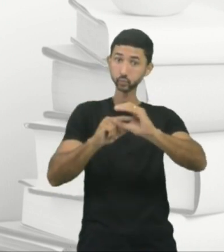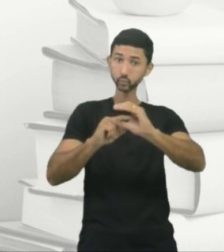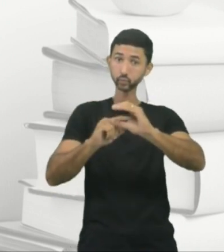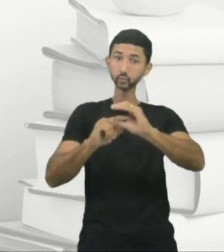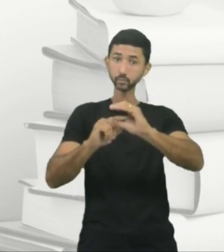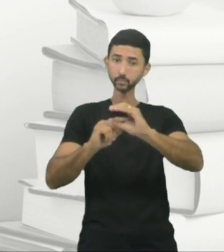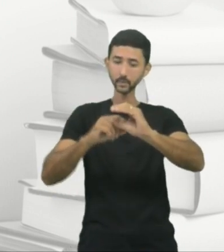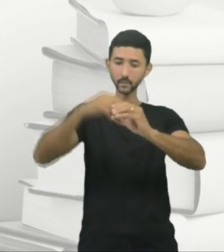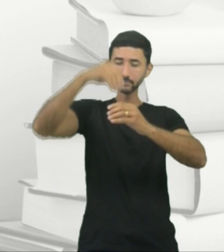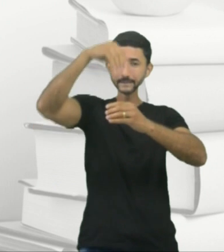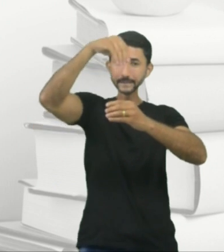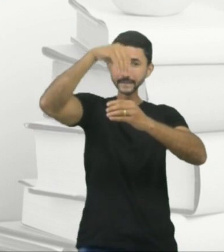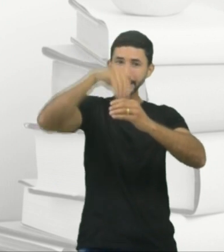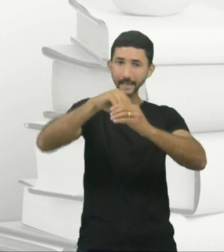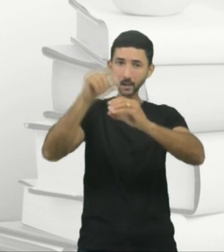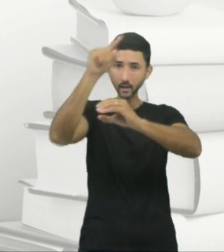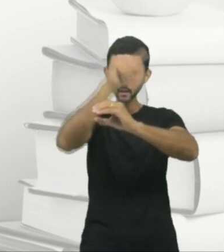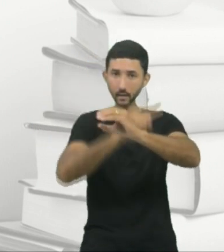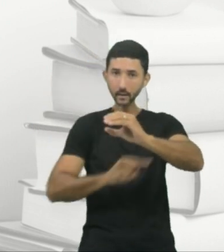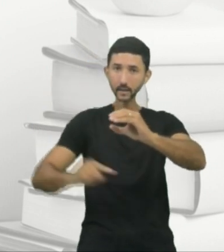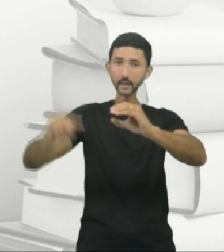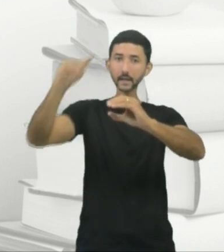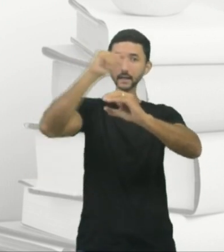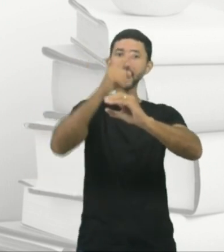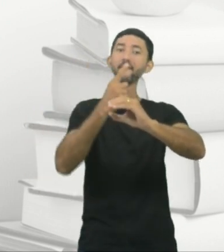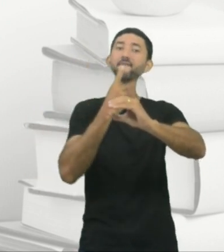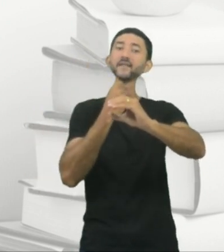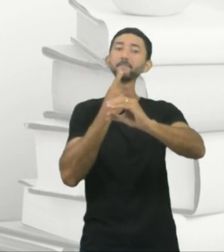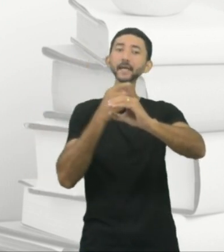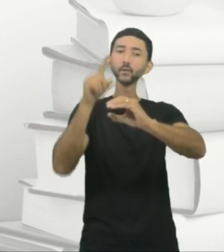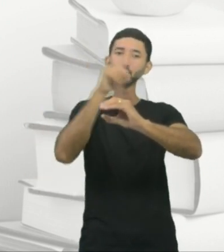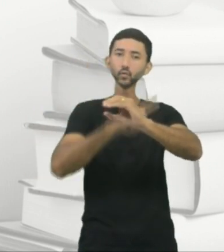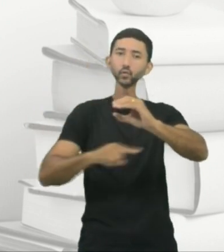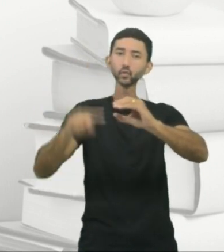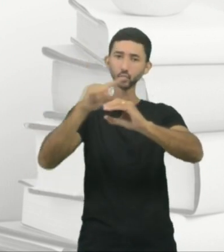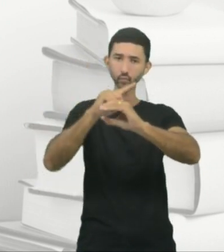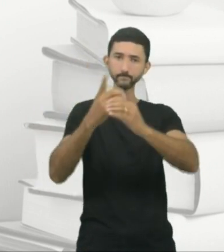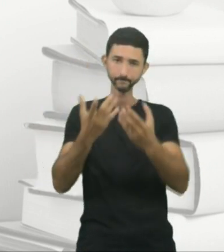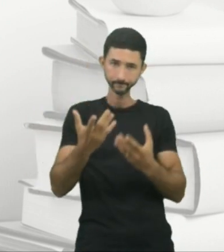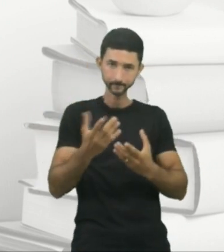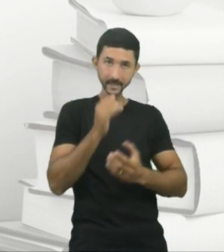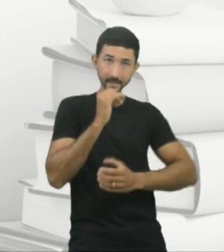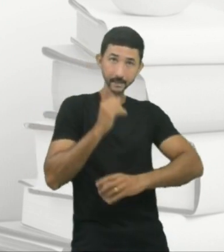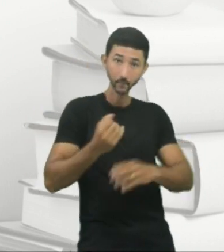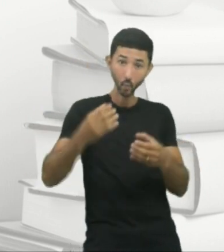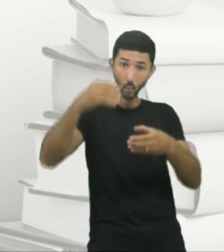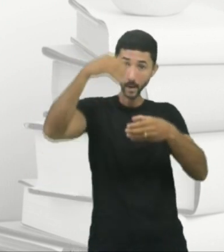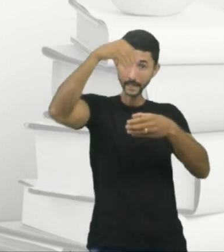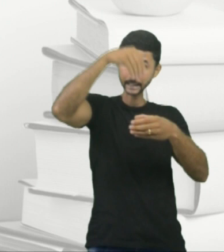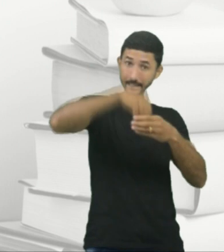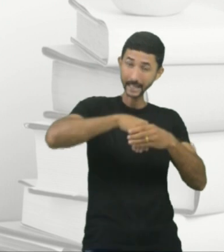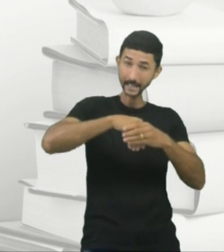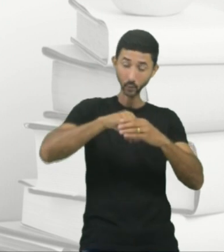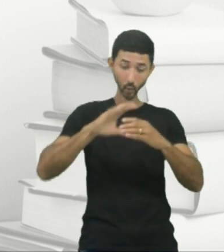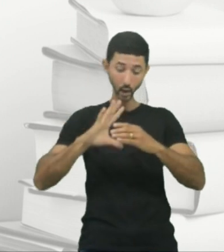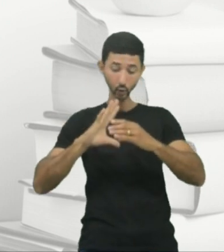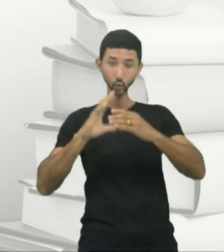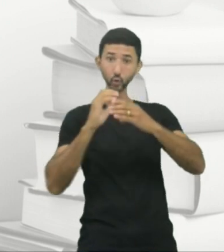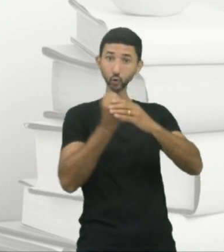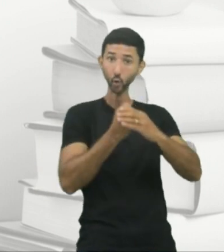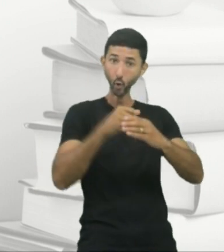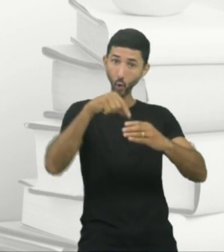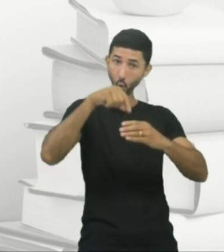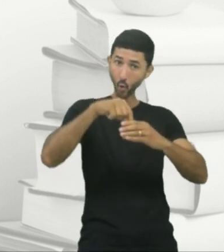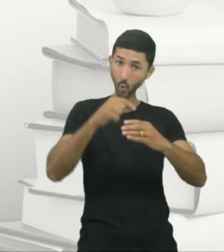dentro do conjunto dos números inteiros. Mas, por ele estar dentro, não significa que todos os